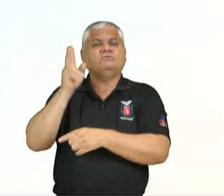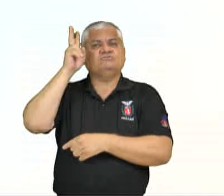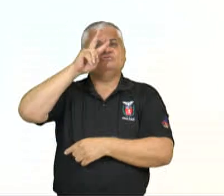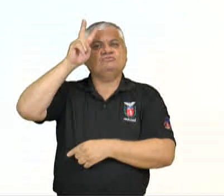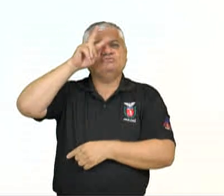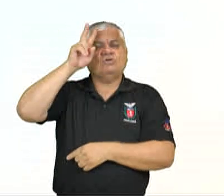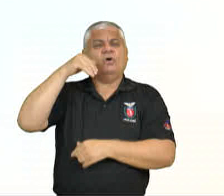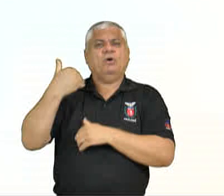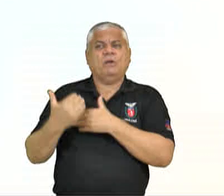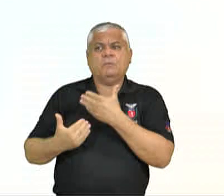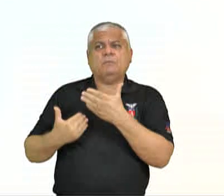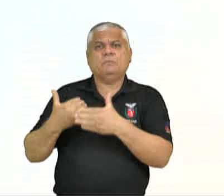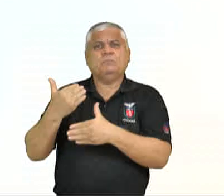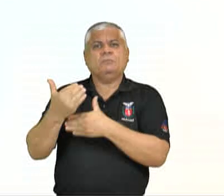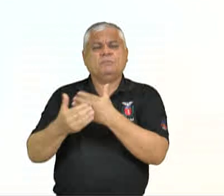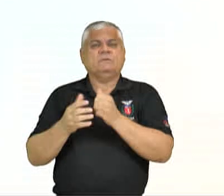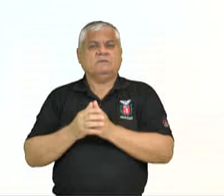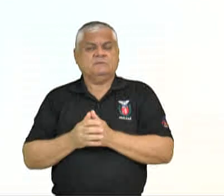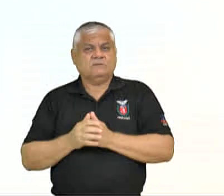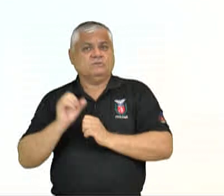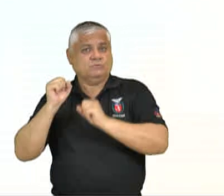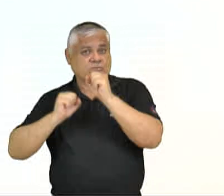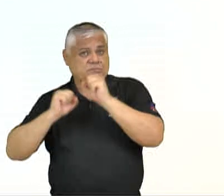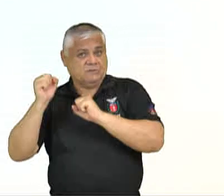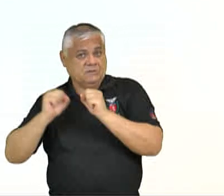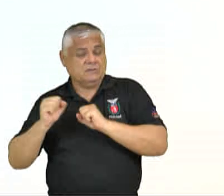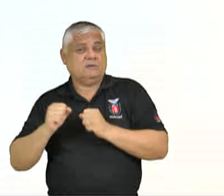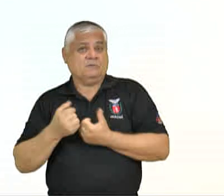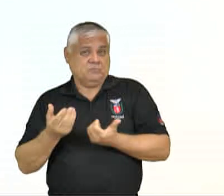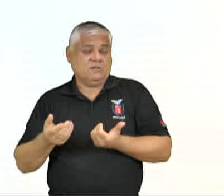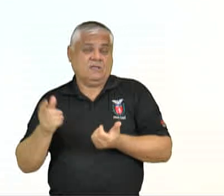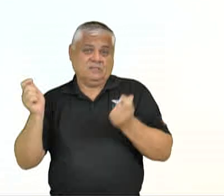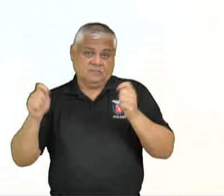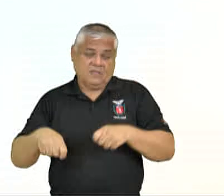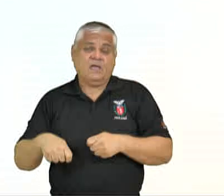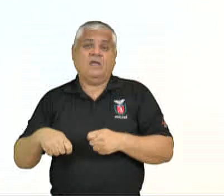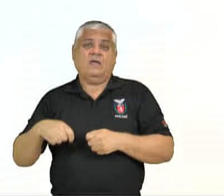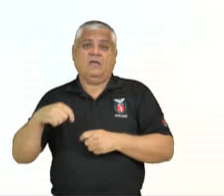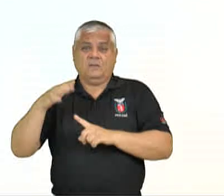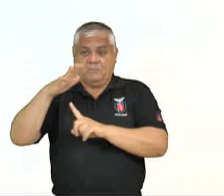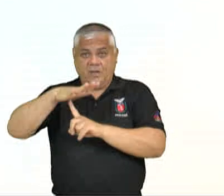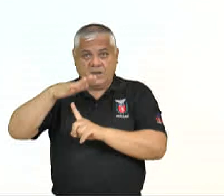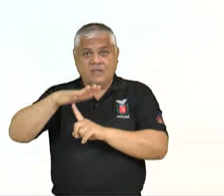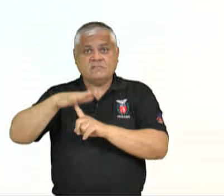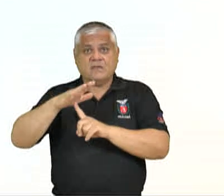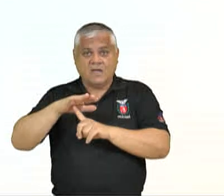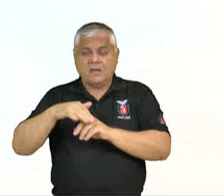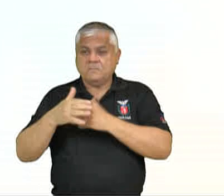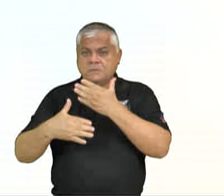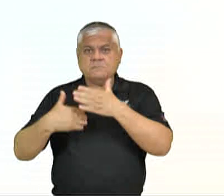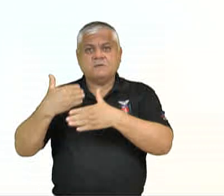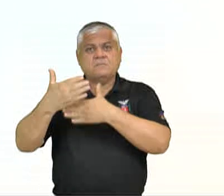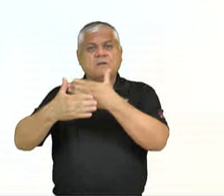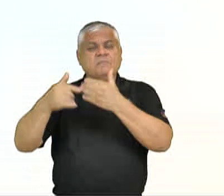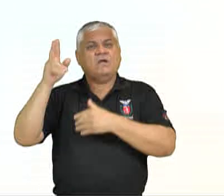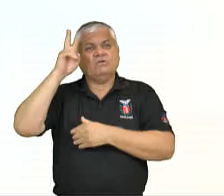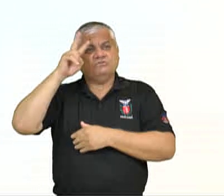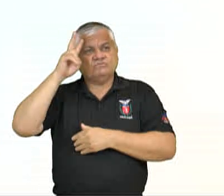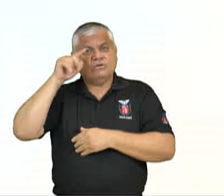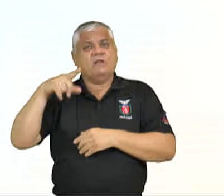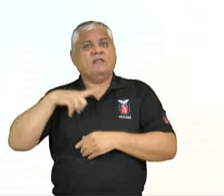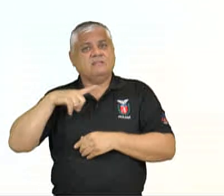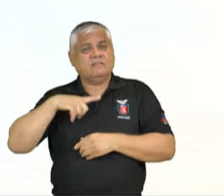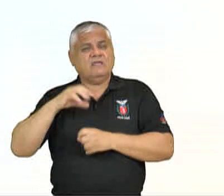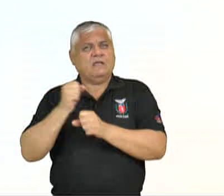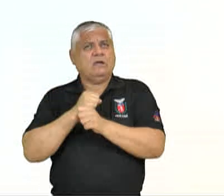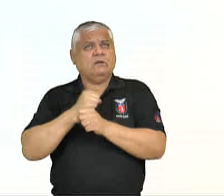Então, esse processo, né, de industrialização pelo qual a capital paranaense passa, né, ao longo da sua história, intensificado na década